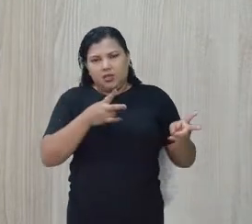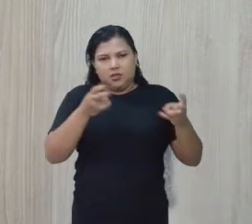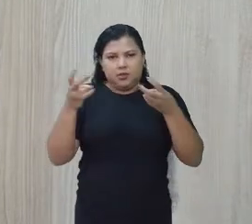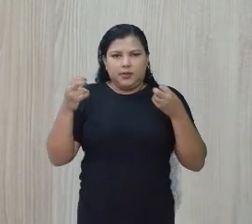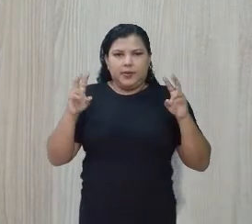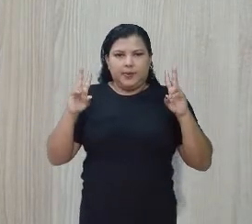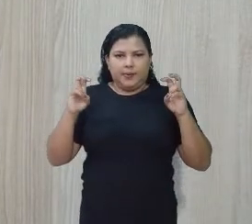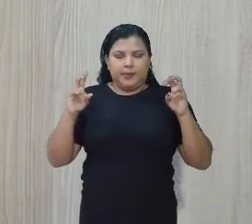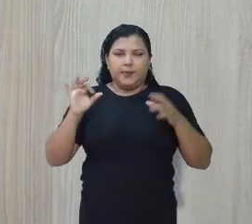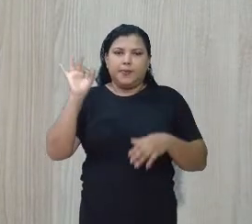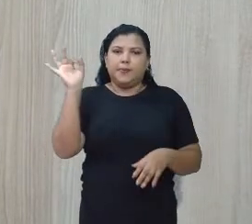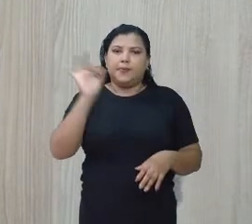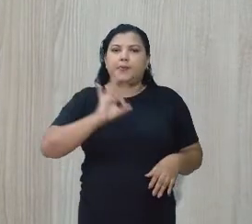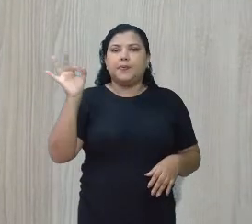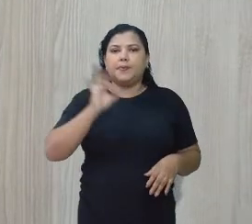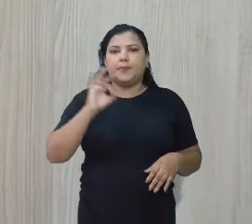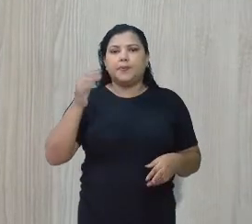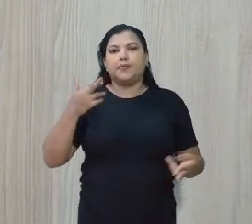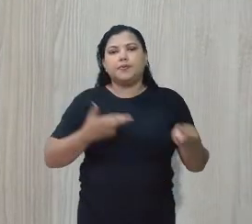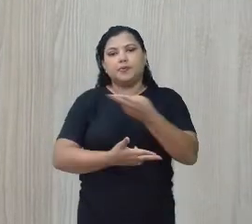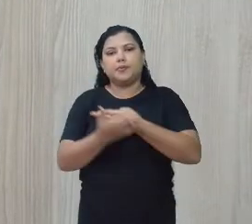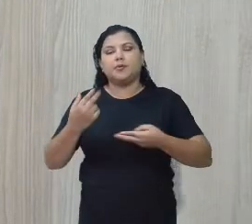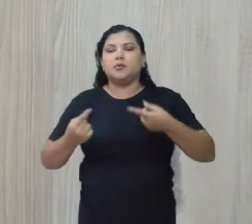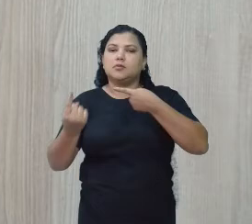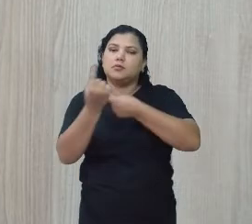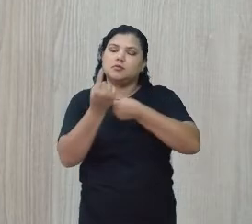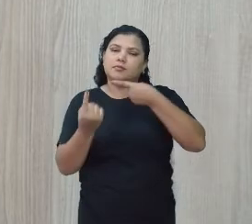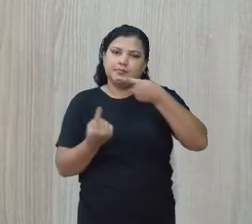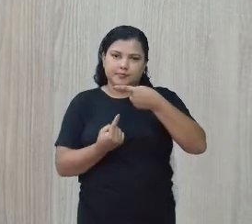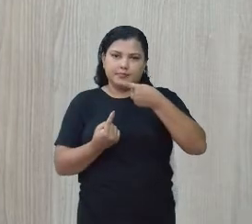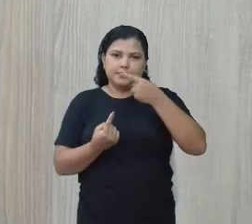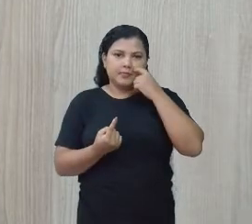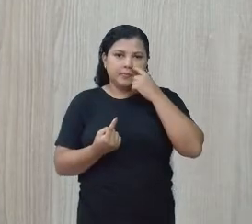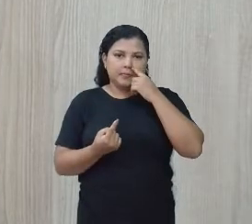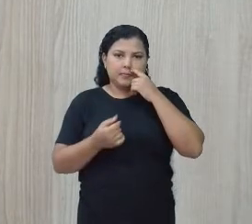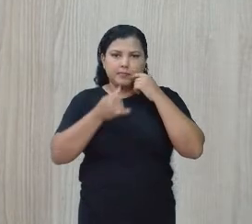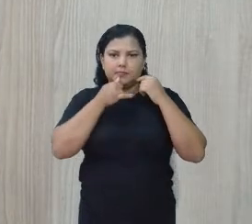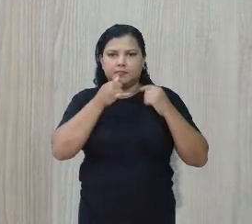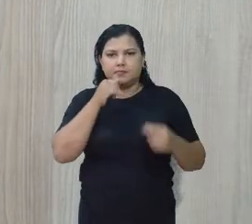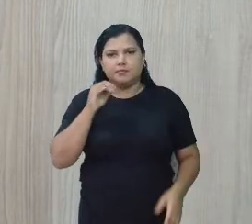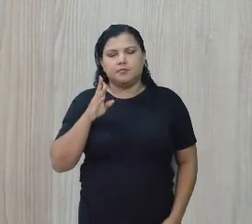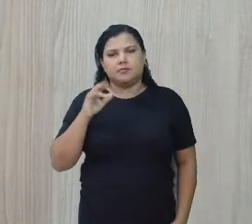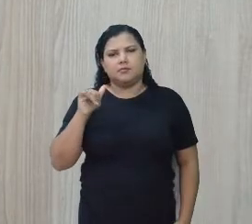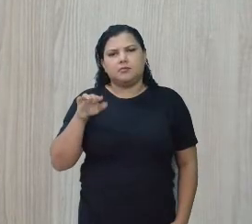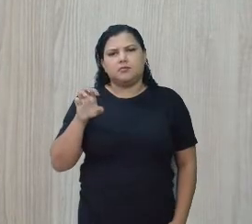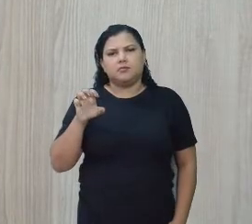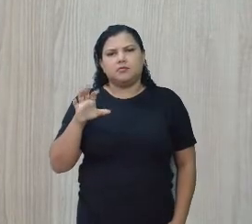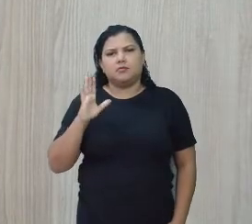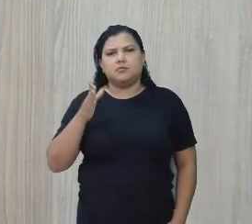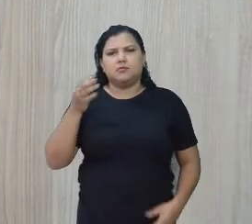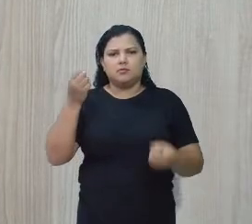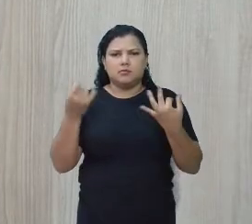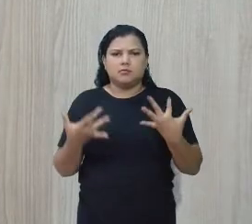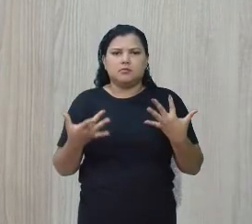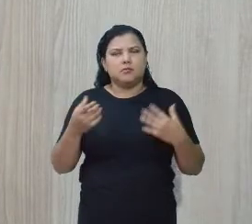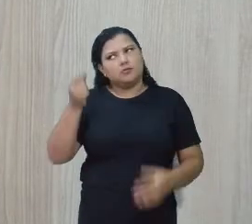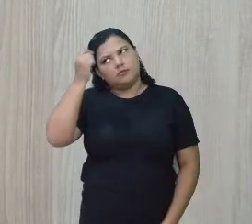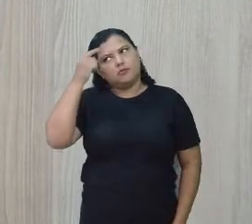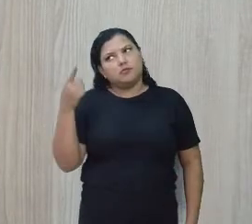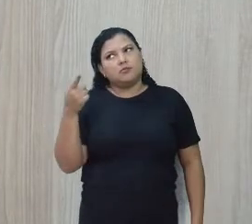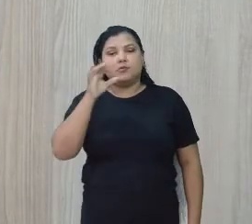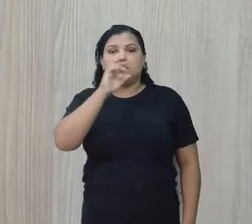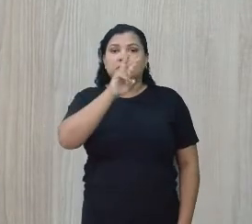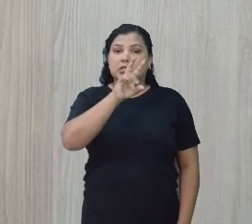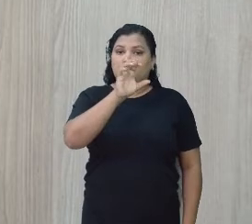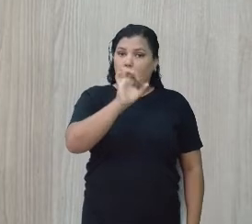questão das porcentagens relacionado à fração, né? Como o Briane falou, que a ideia dos 50% é a ideia da